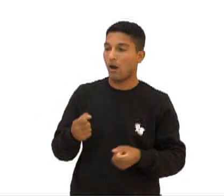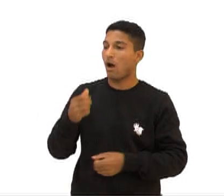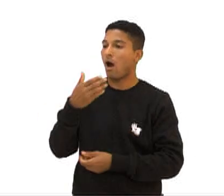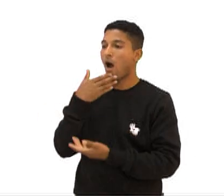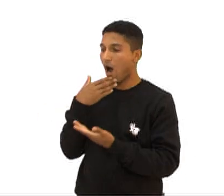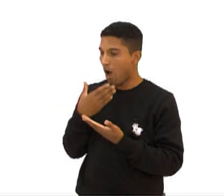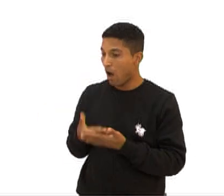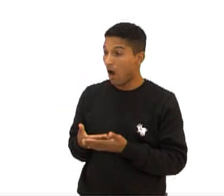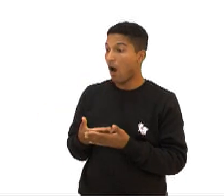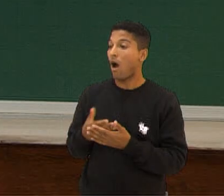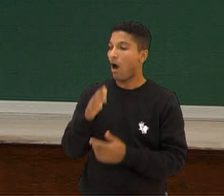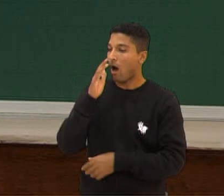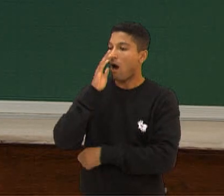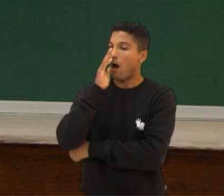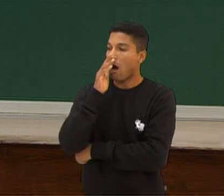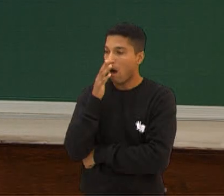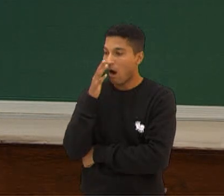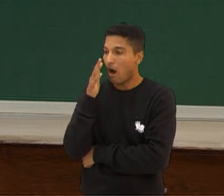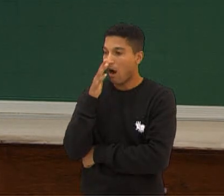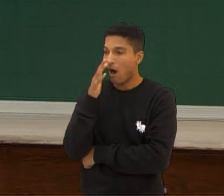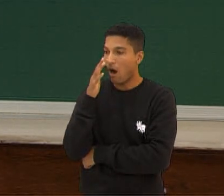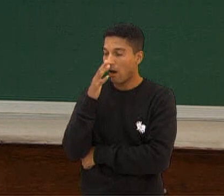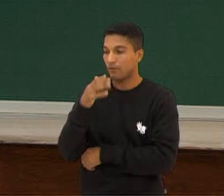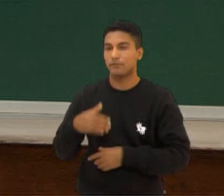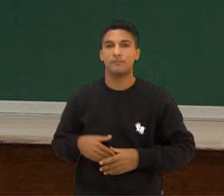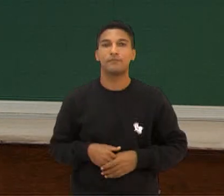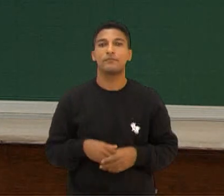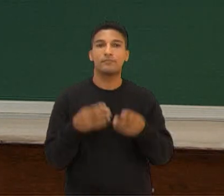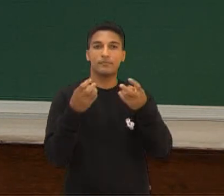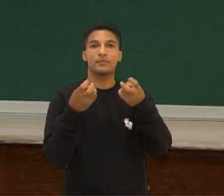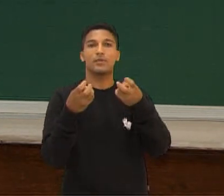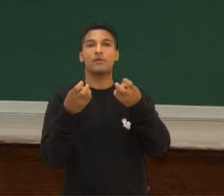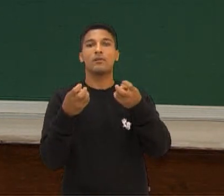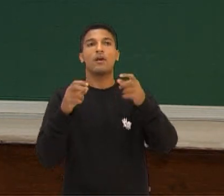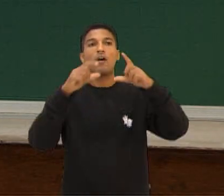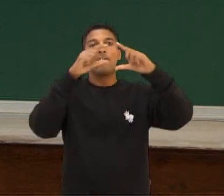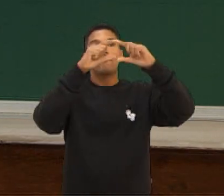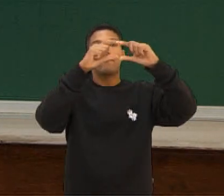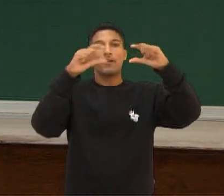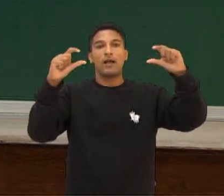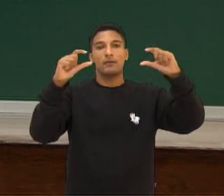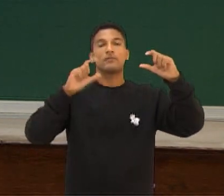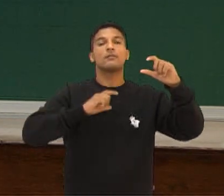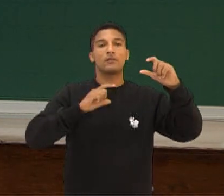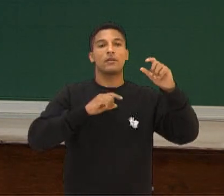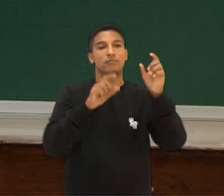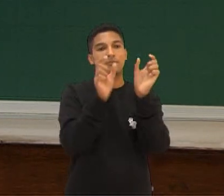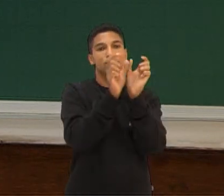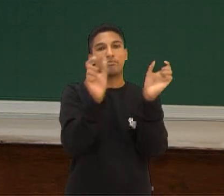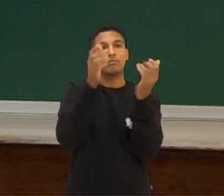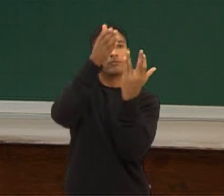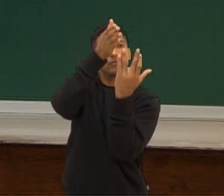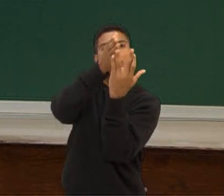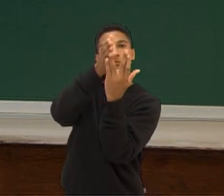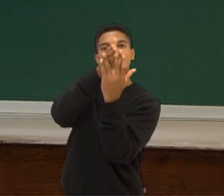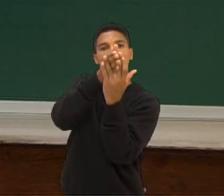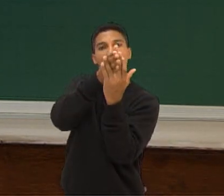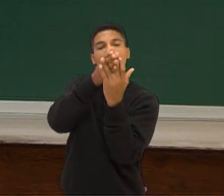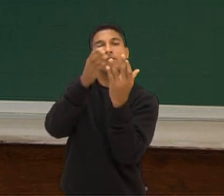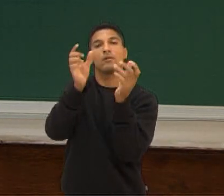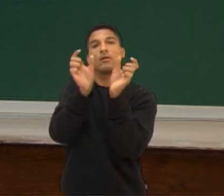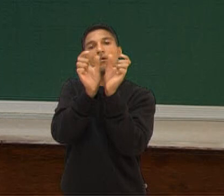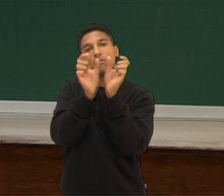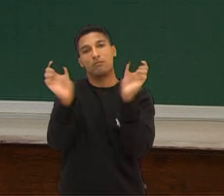que facinho, né? Então, veja, período composto acima, nós temos ali dois verbos. Por isso,